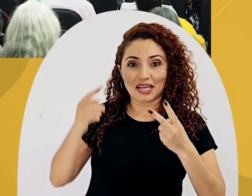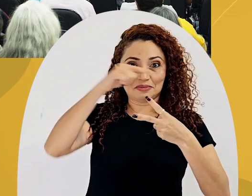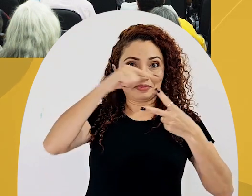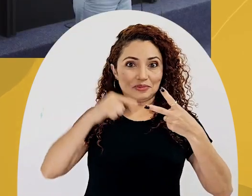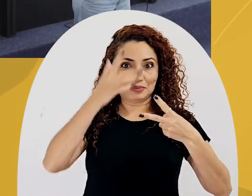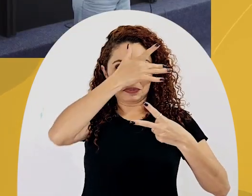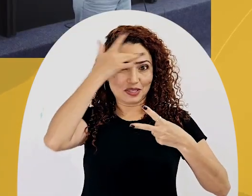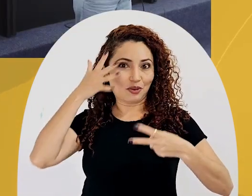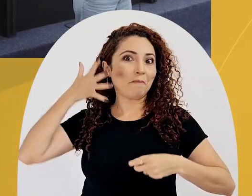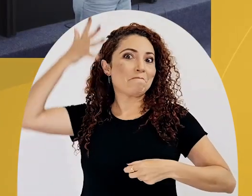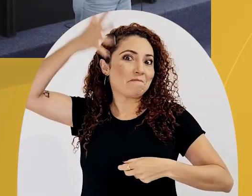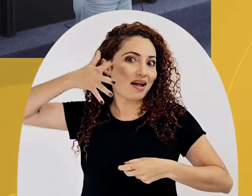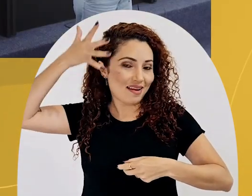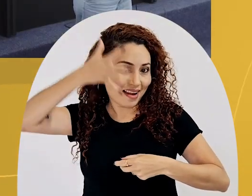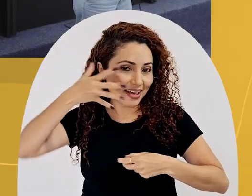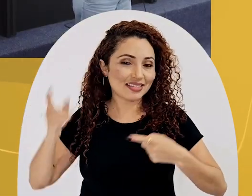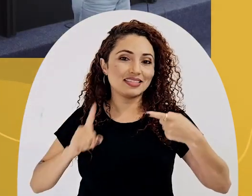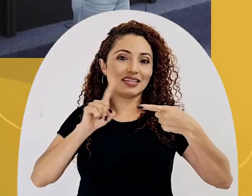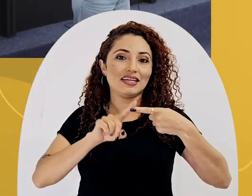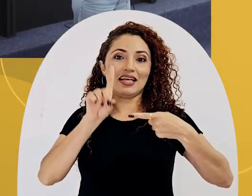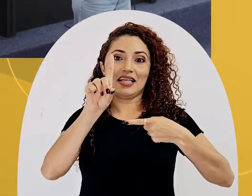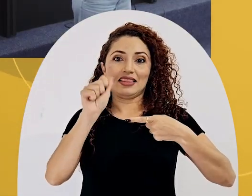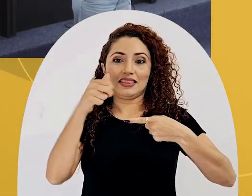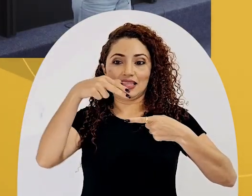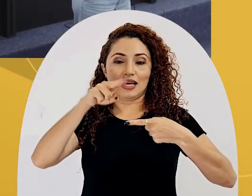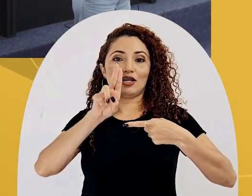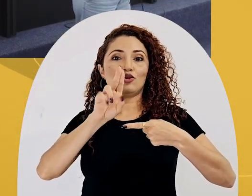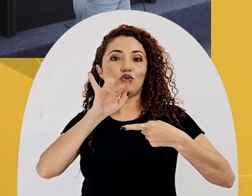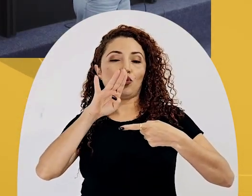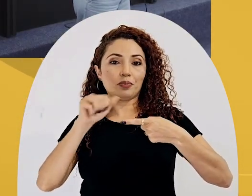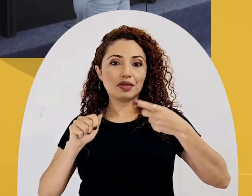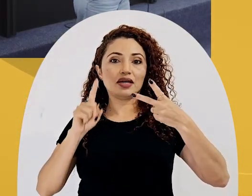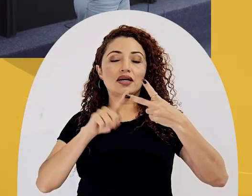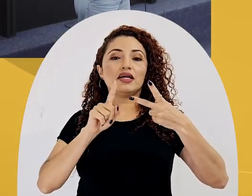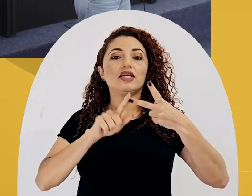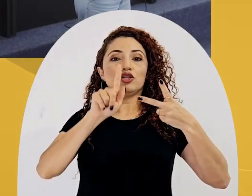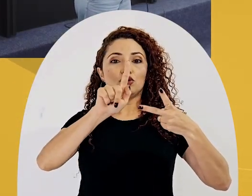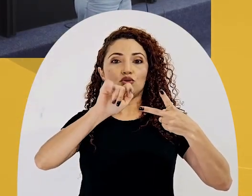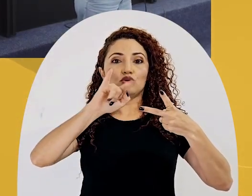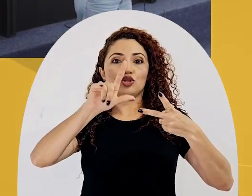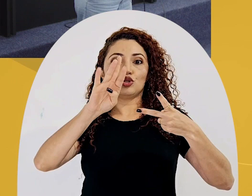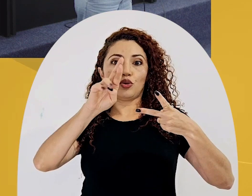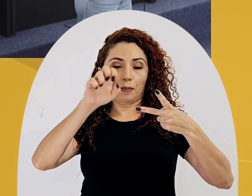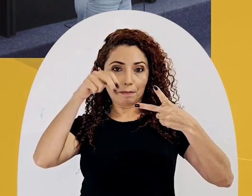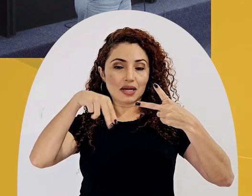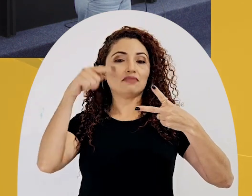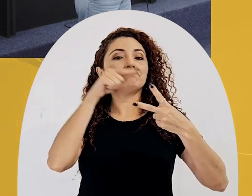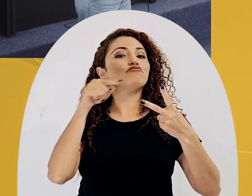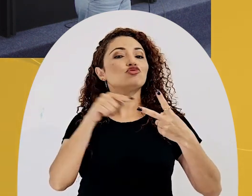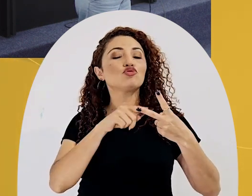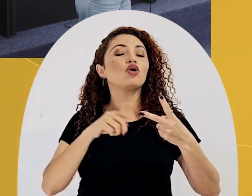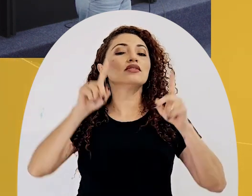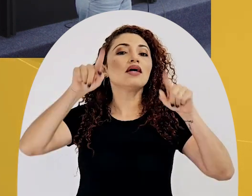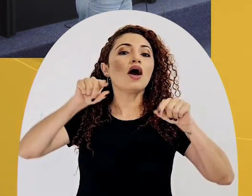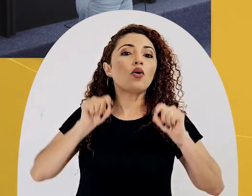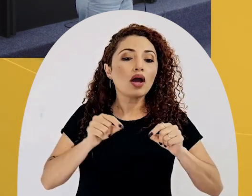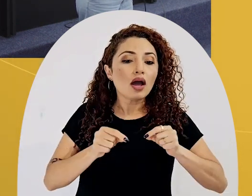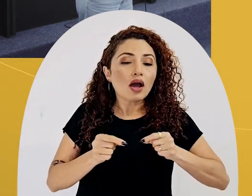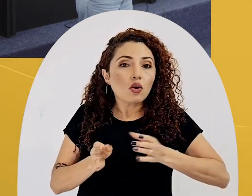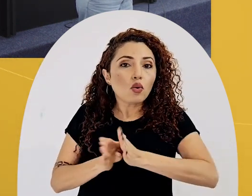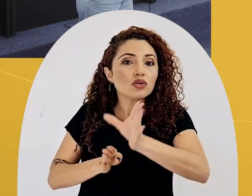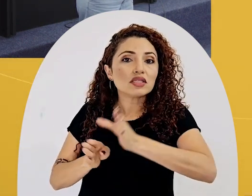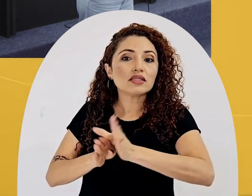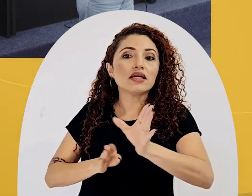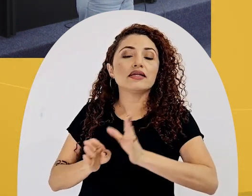tarde, a Danúbia Silva e o Gibran Guaritá. A Danúbia e o Gibran, eles são consultores da